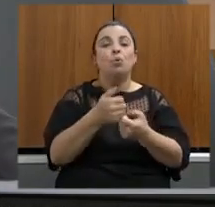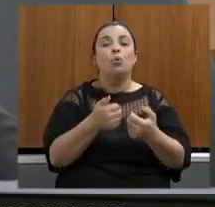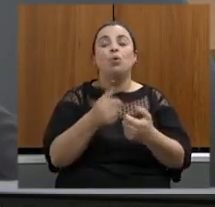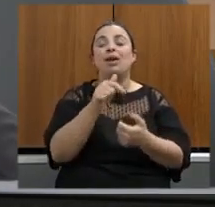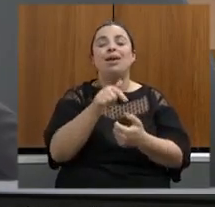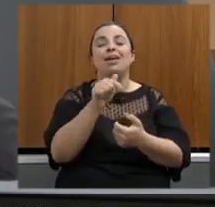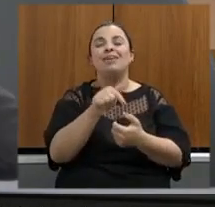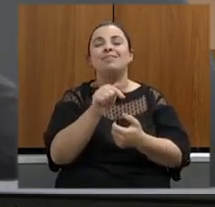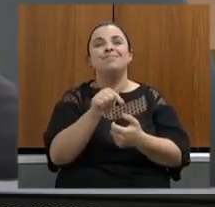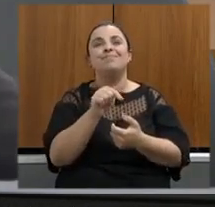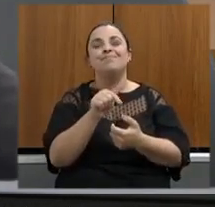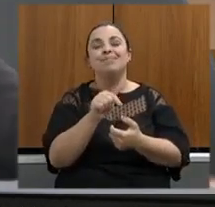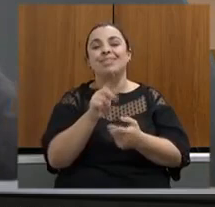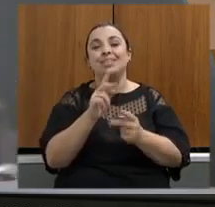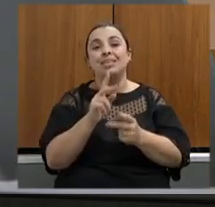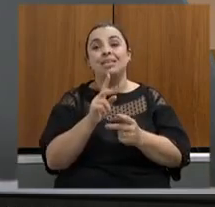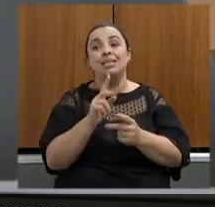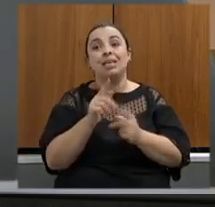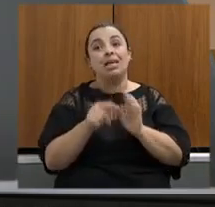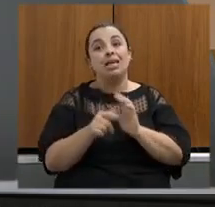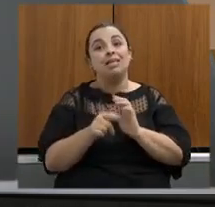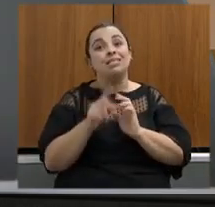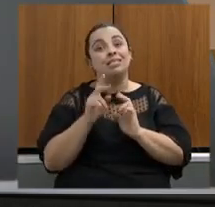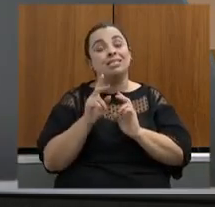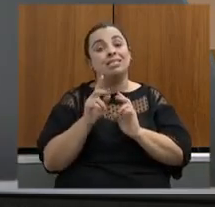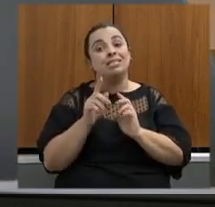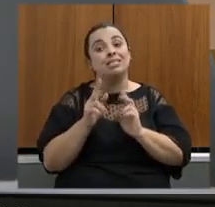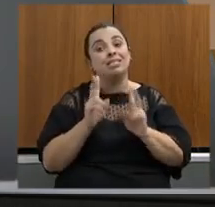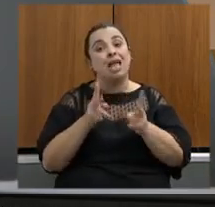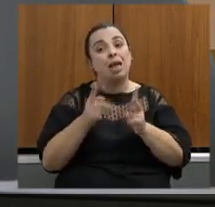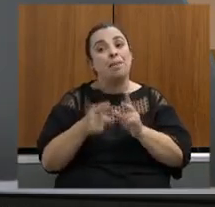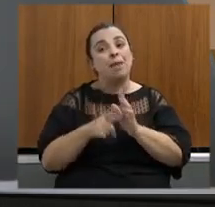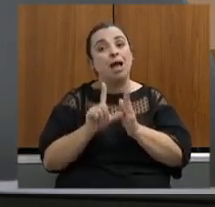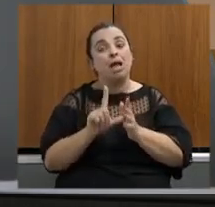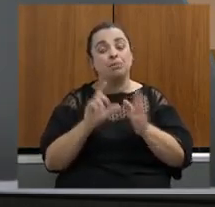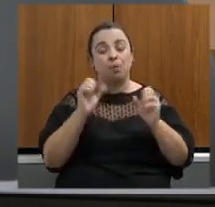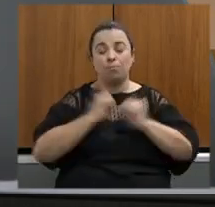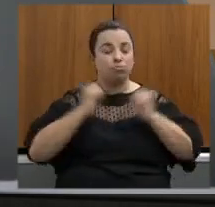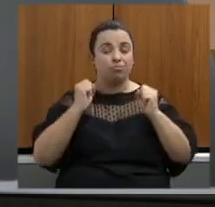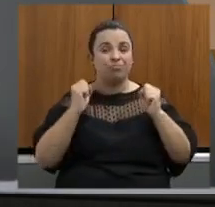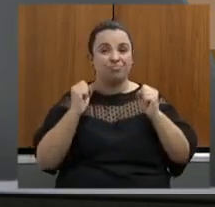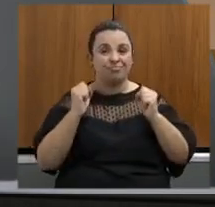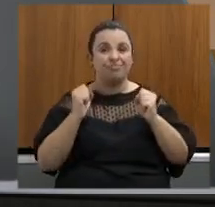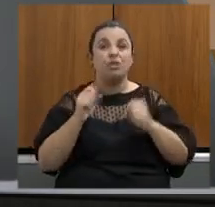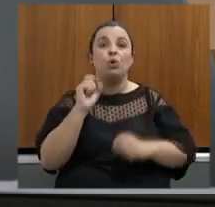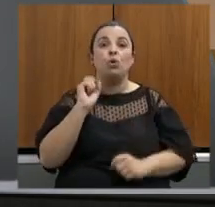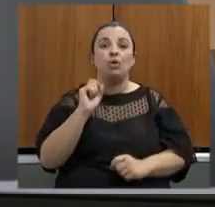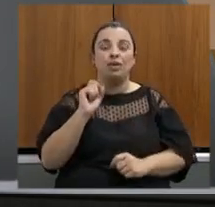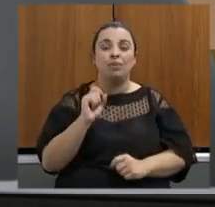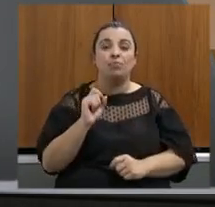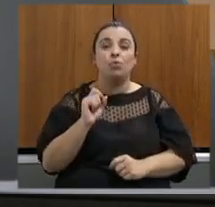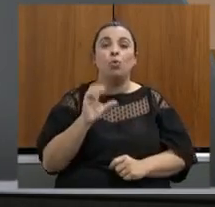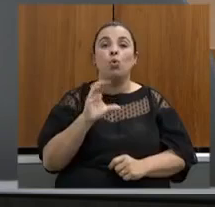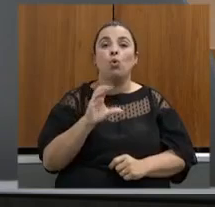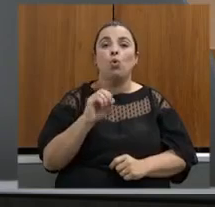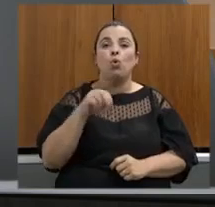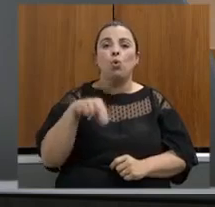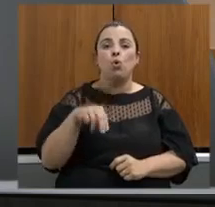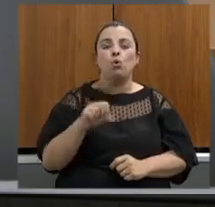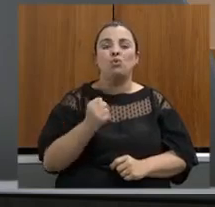é mendigo dou O que foi o consignado